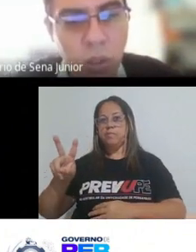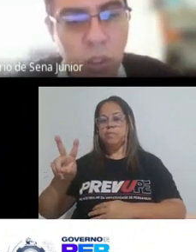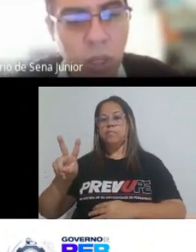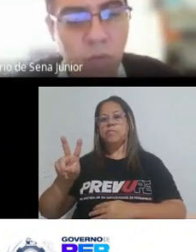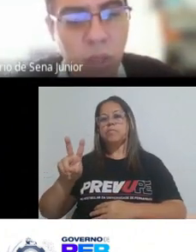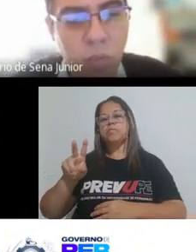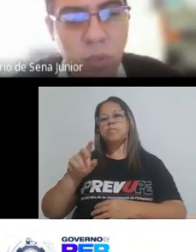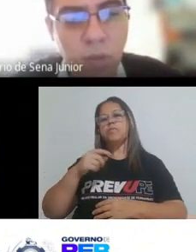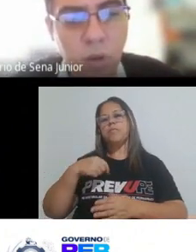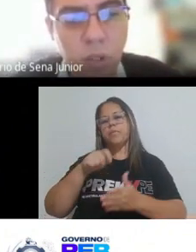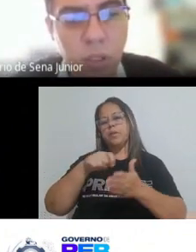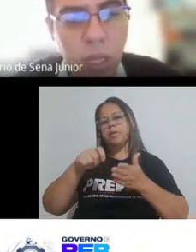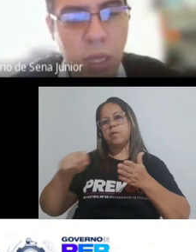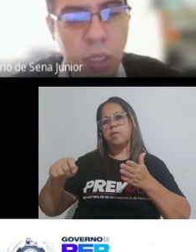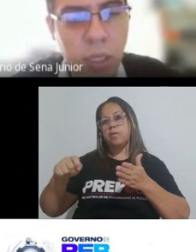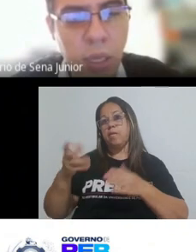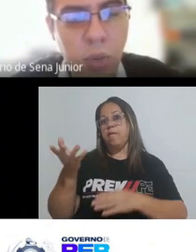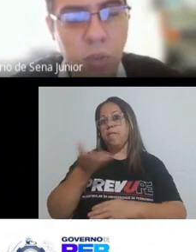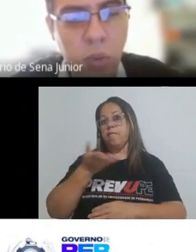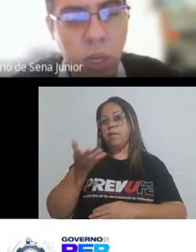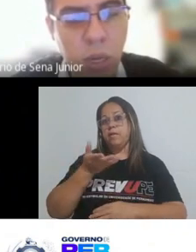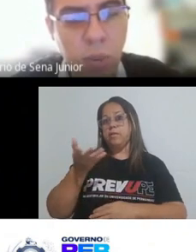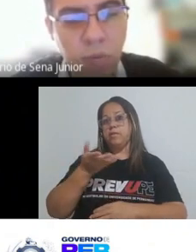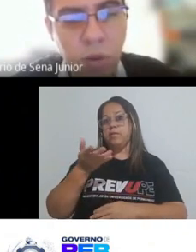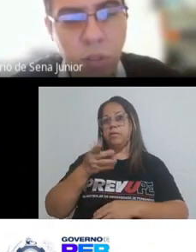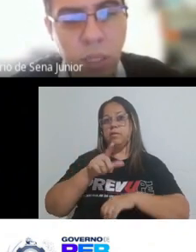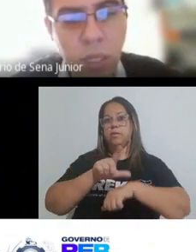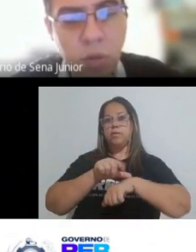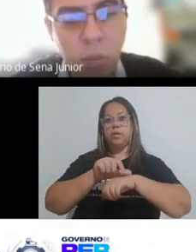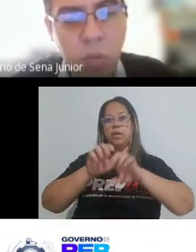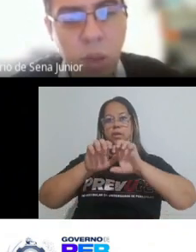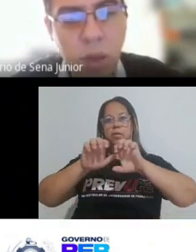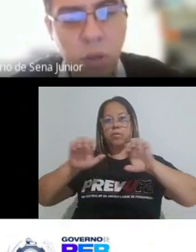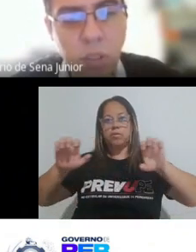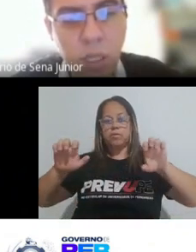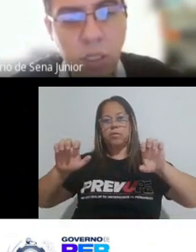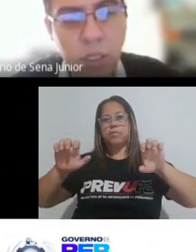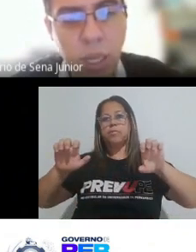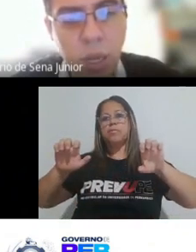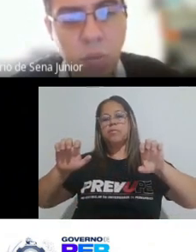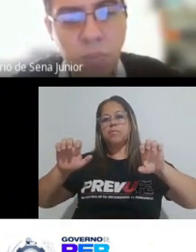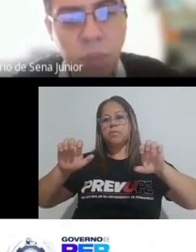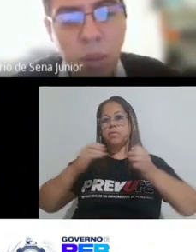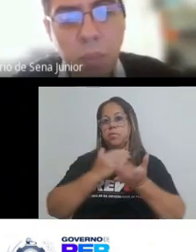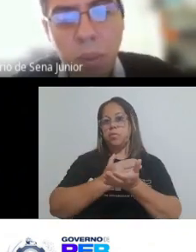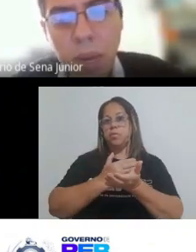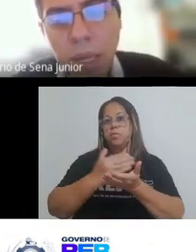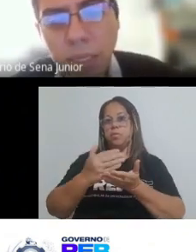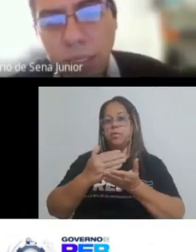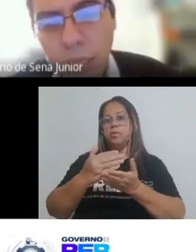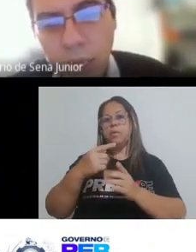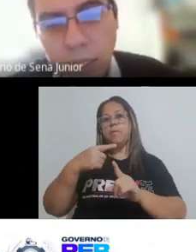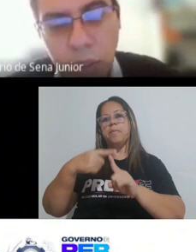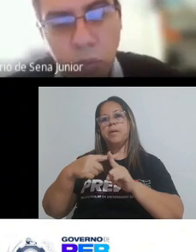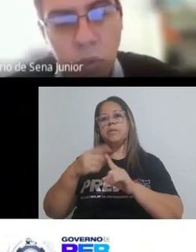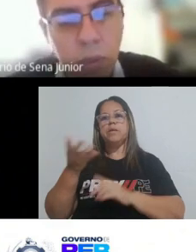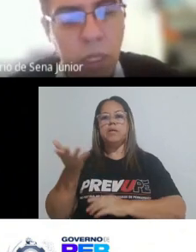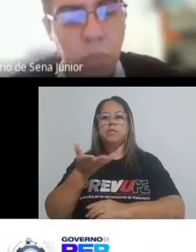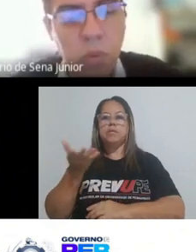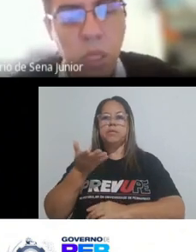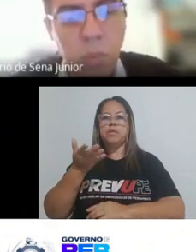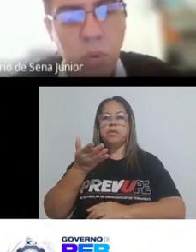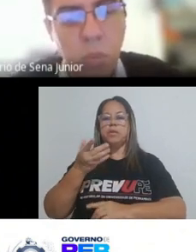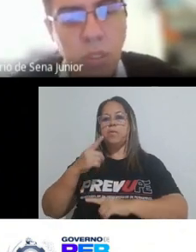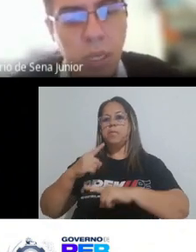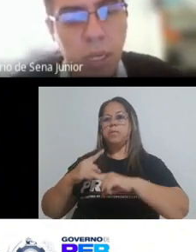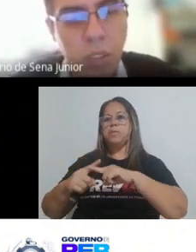nós escrevemos a velocidade, a equação horária para a velocidade como a velocidade inicial, mais a aceleração multiplicada